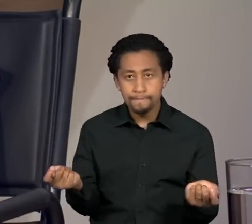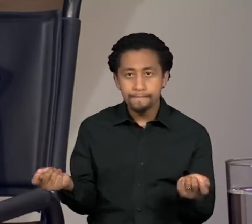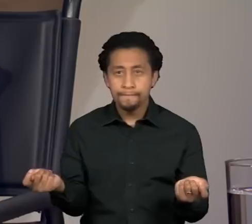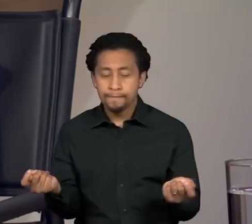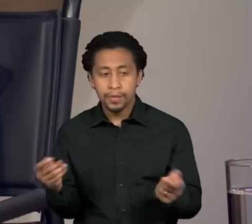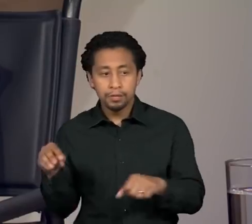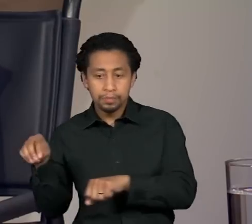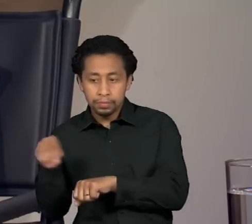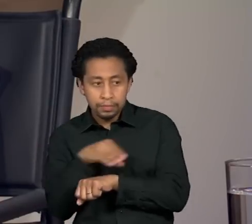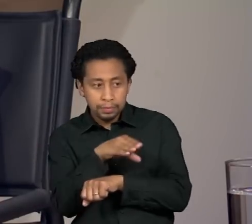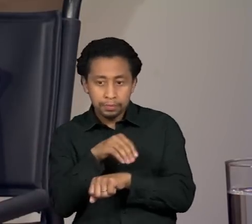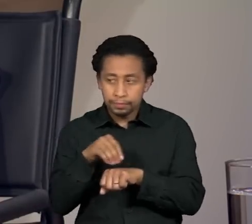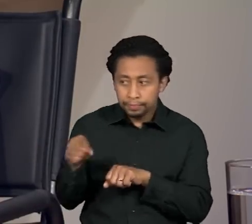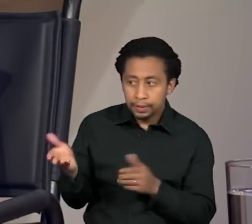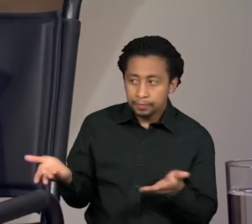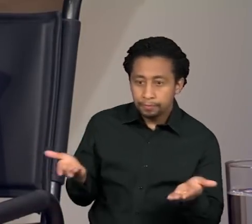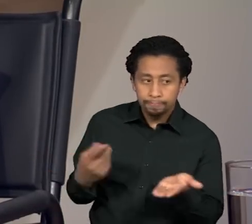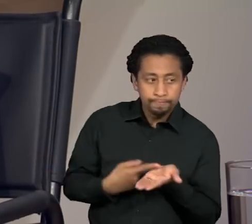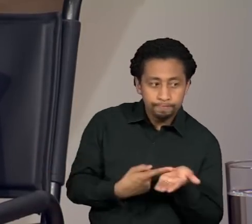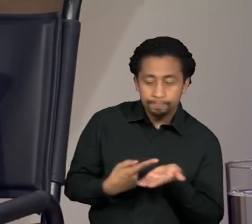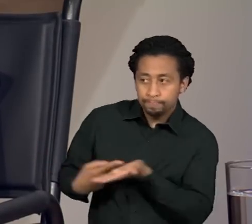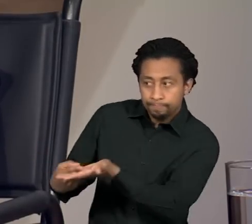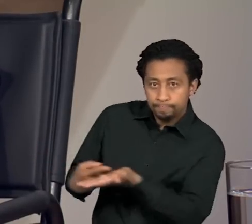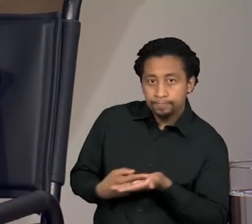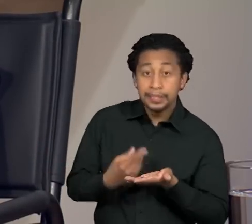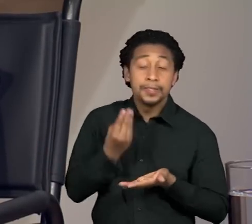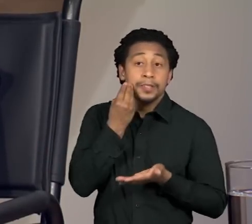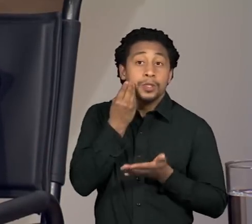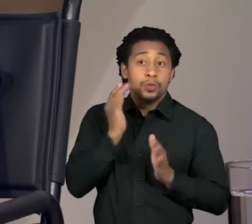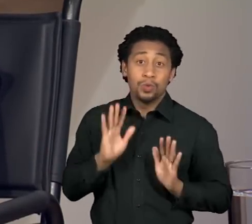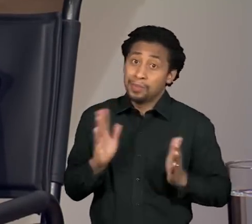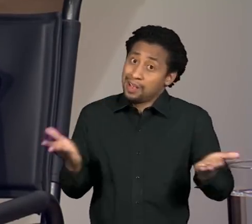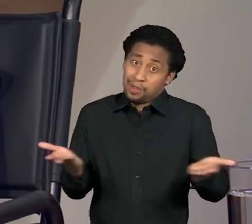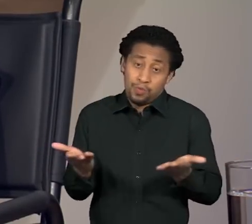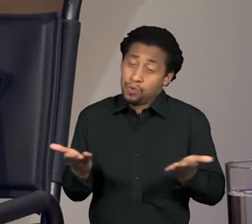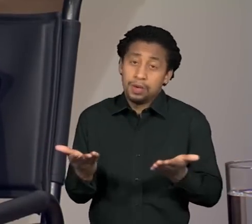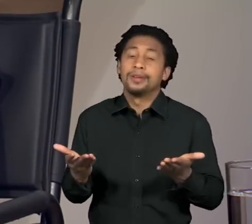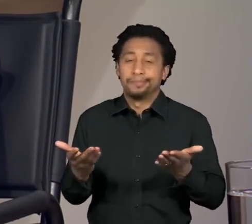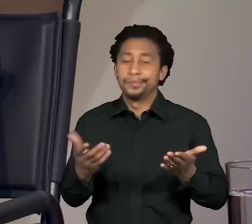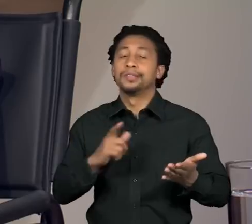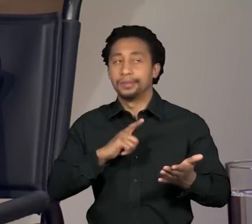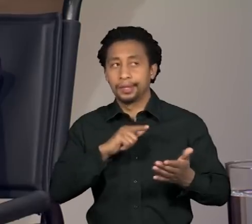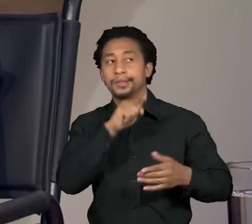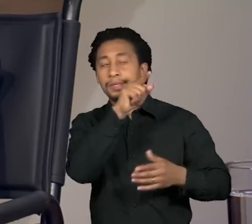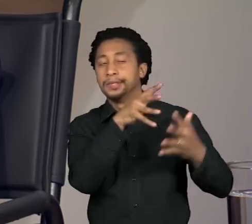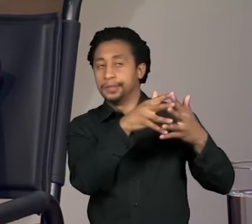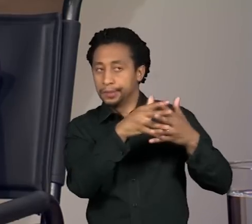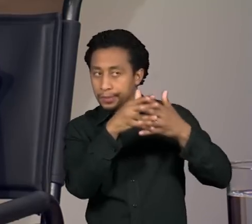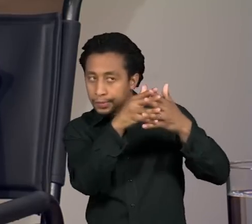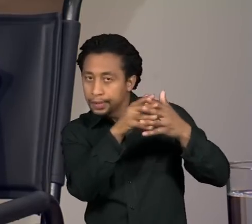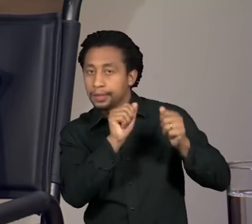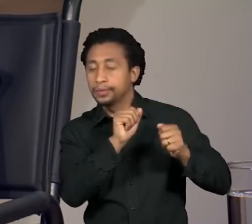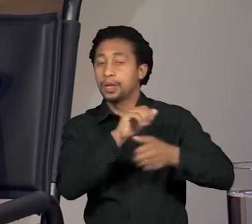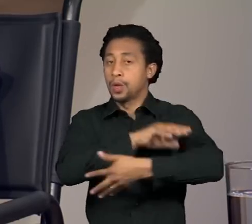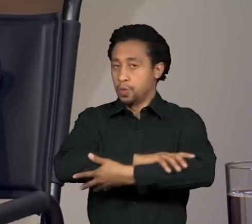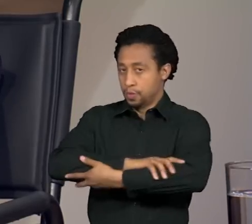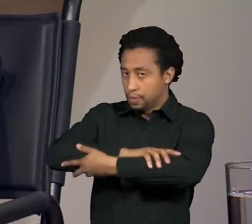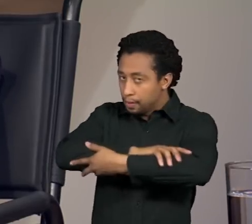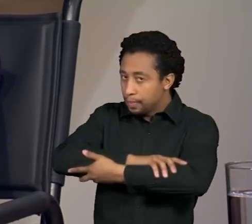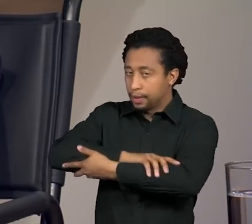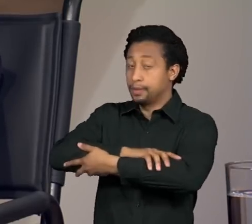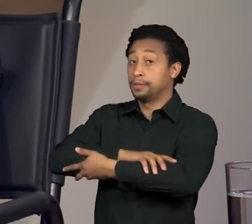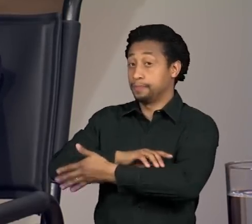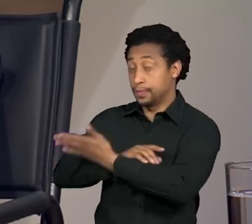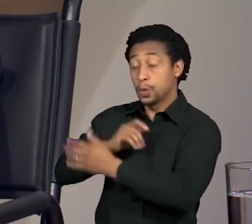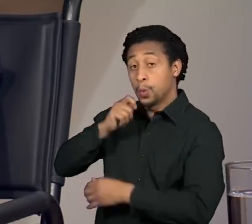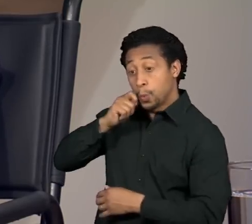a gente não está falando mais de duas partes, né? A gente está falando de Estados Unidos, está falando de União Europeia, de Ucrânia e de Rússia. E